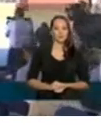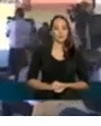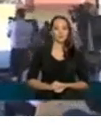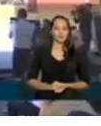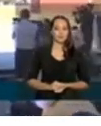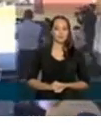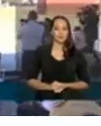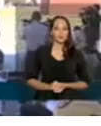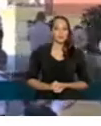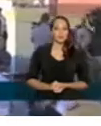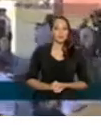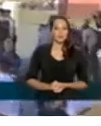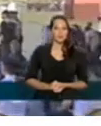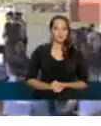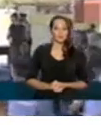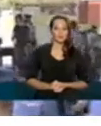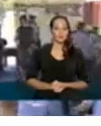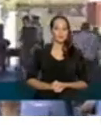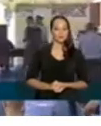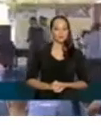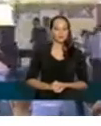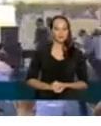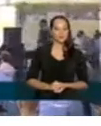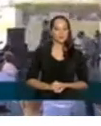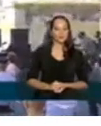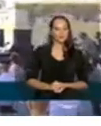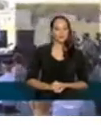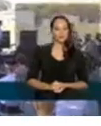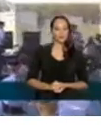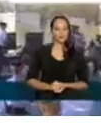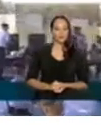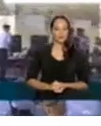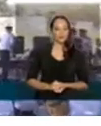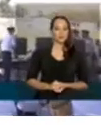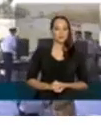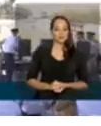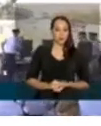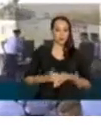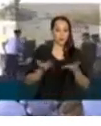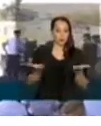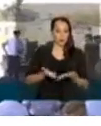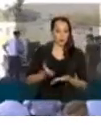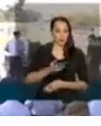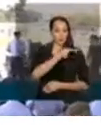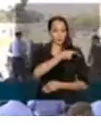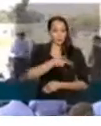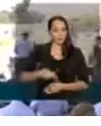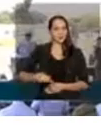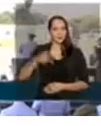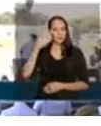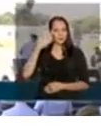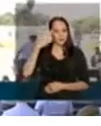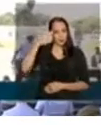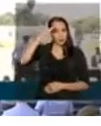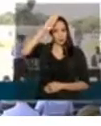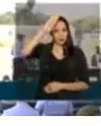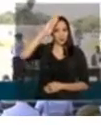Neste momento, o presidente Jair Bolsonaro realizará a ativação da estação radar de